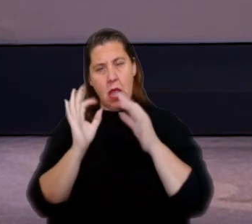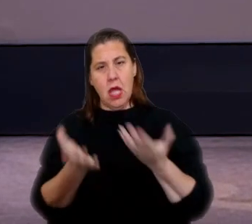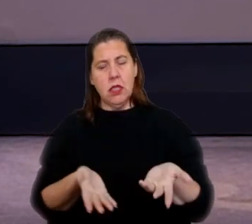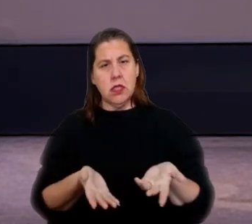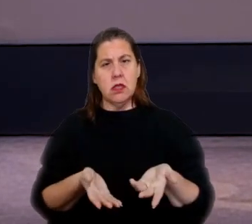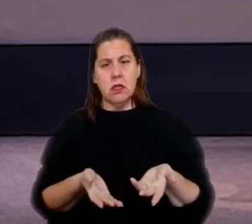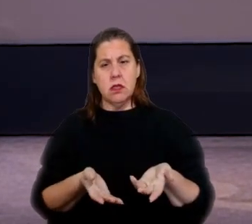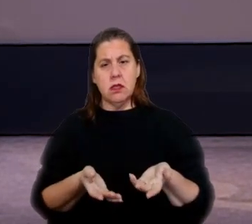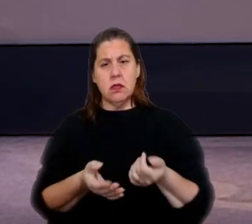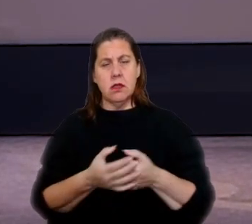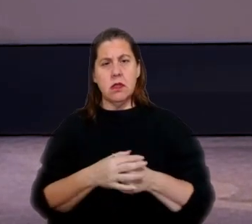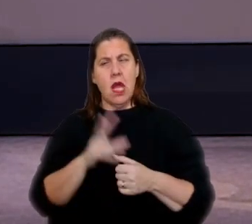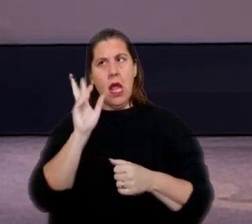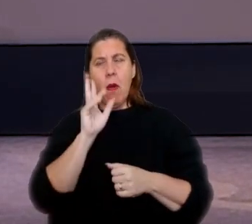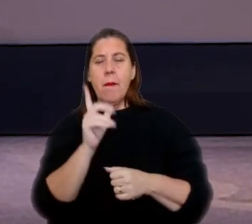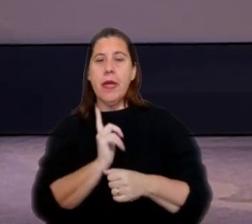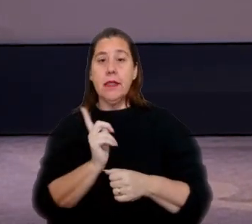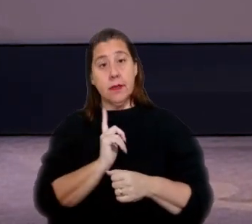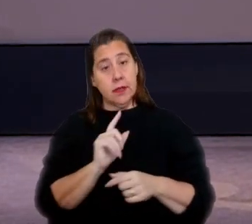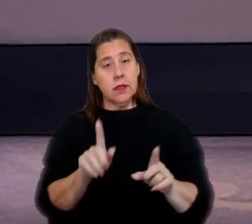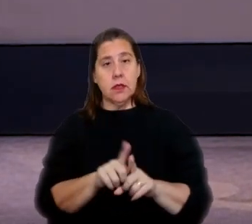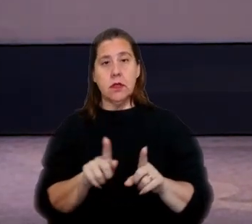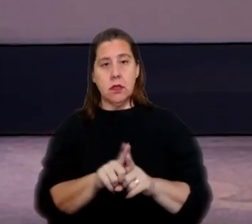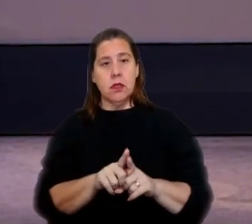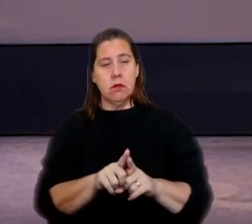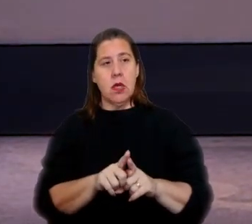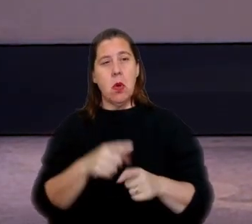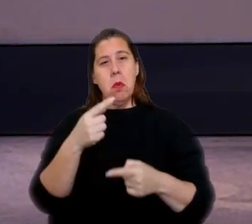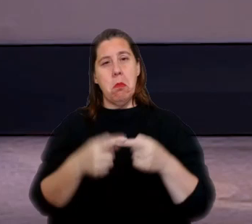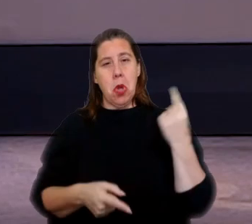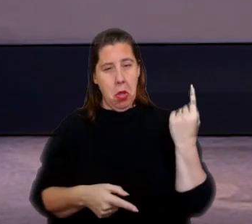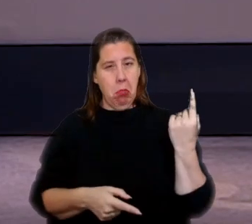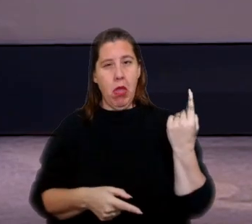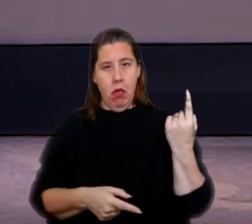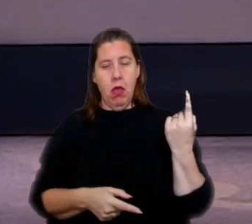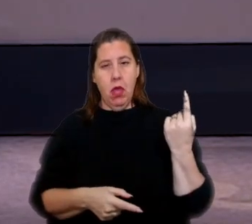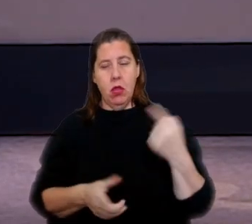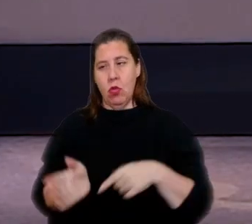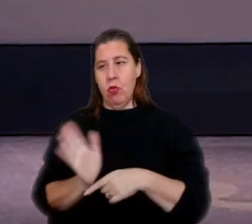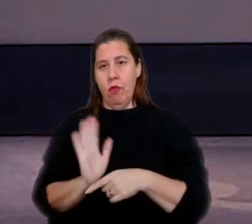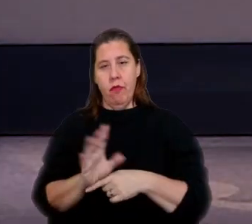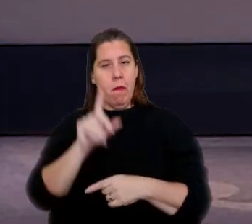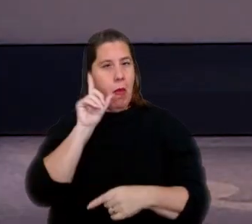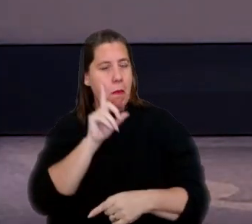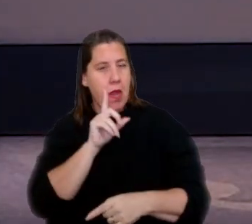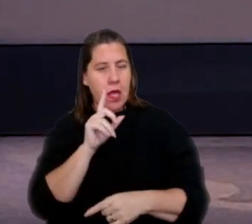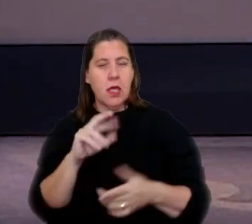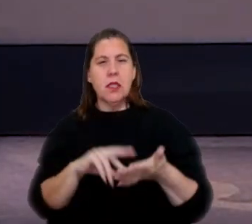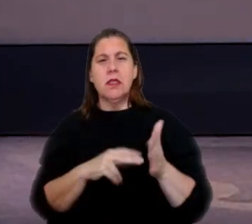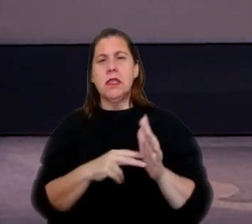psicanalítico, a questão de... me lembrei que tem uma autocensura nos filmes americanos